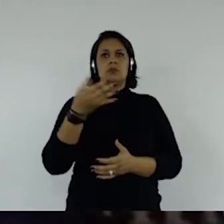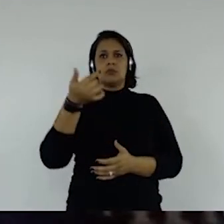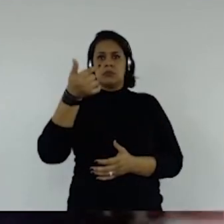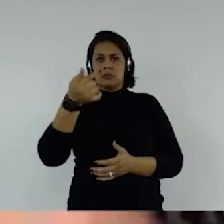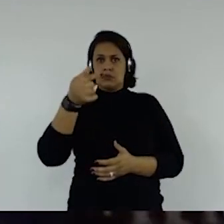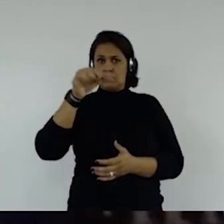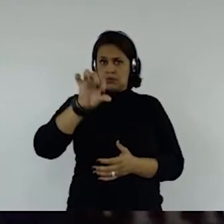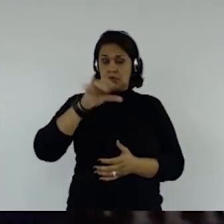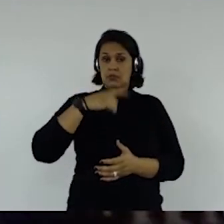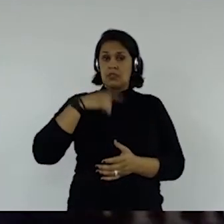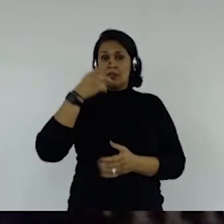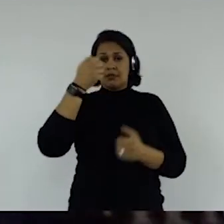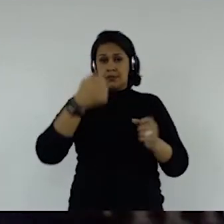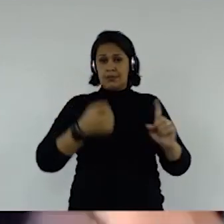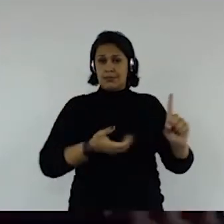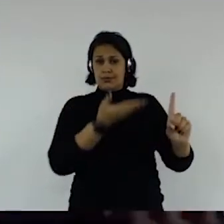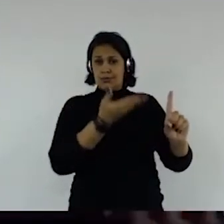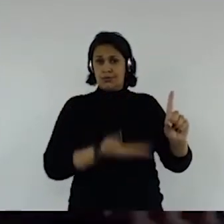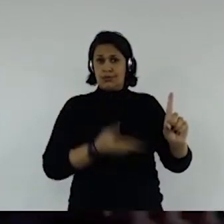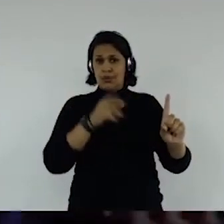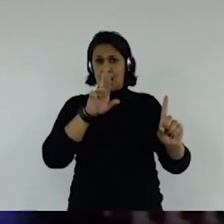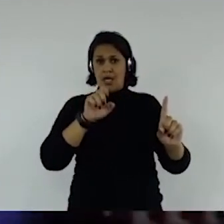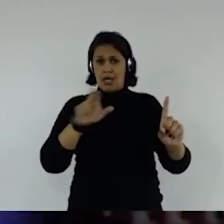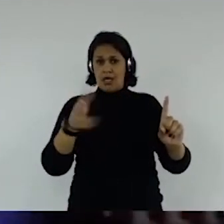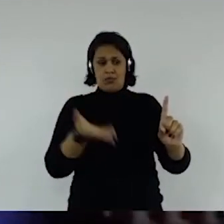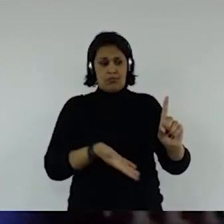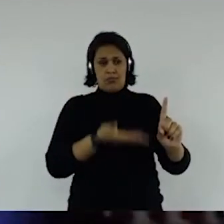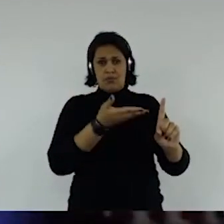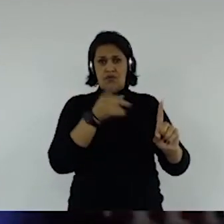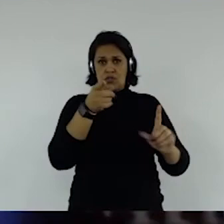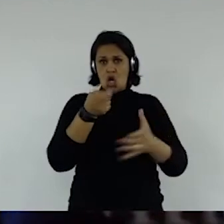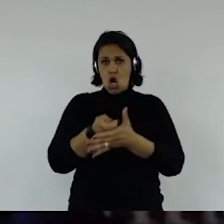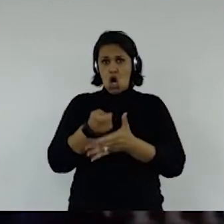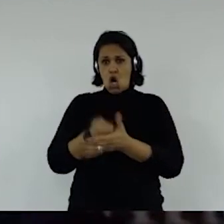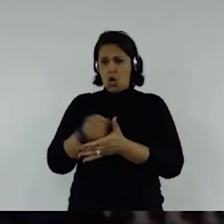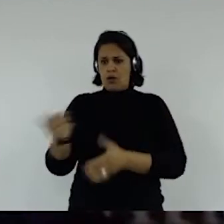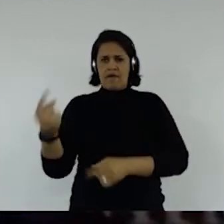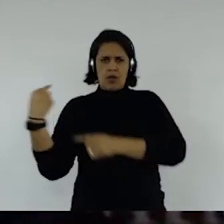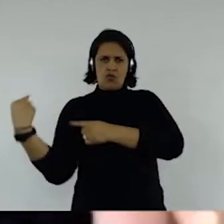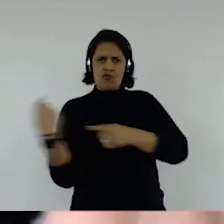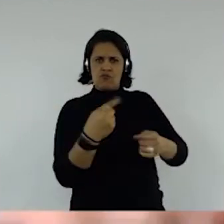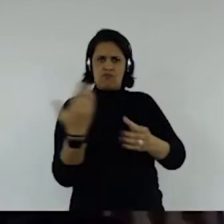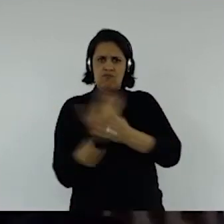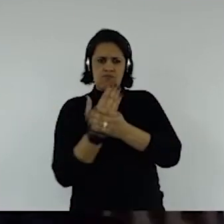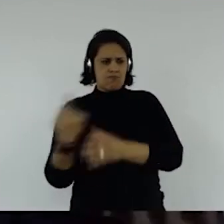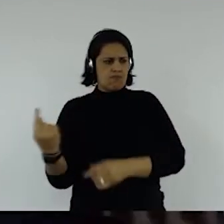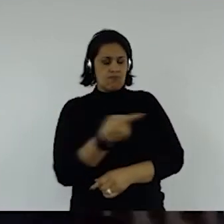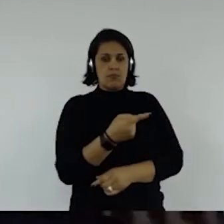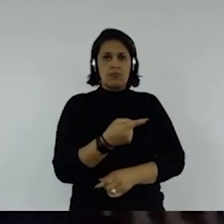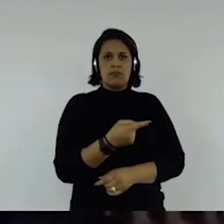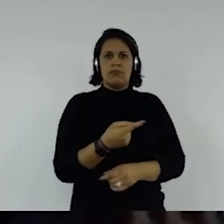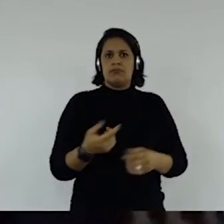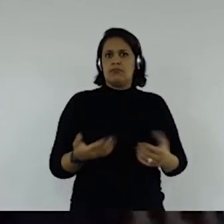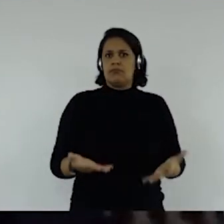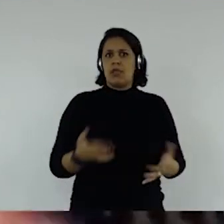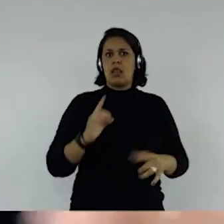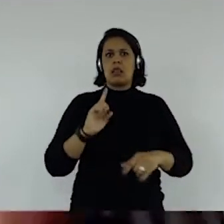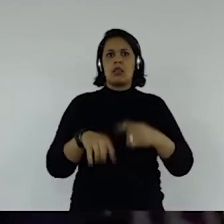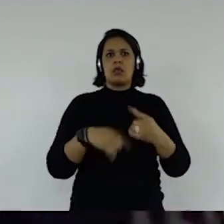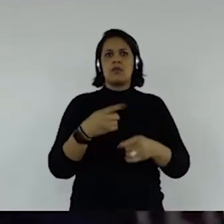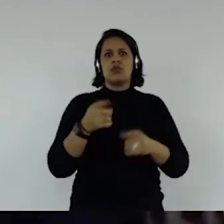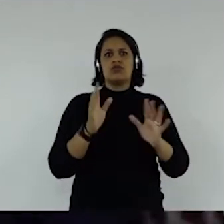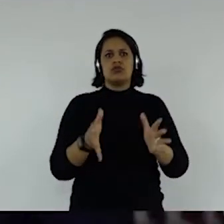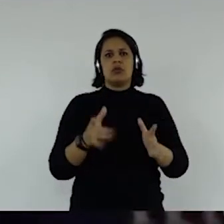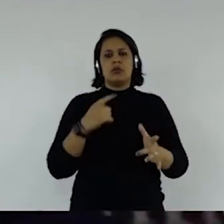inclusive, ele fala do réu. É como se você obrigasse a pessoa a ajuizar uma ação, falando da resolução, e só quando ela fosse parte de um processo judicial,